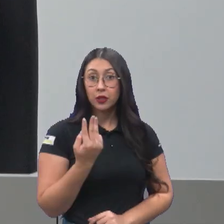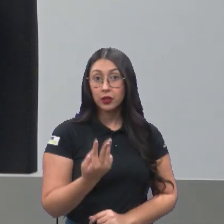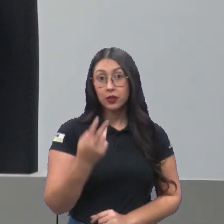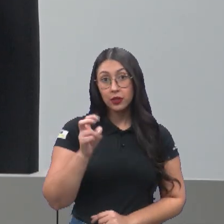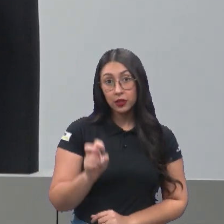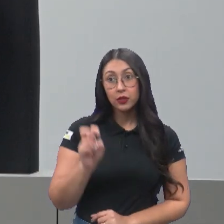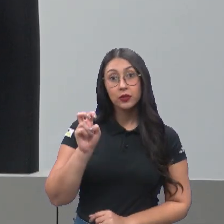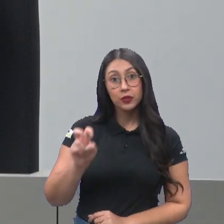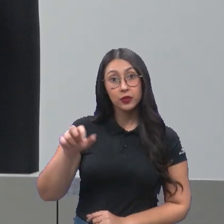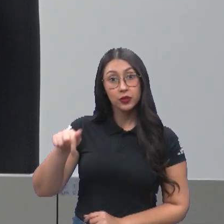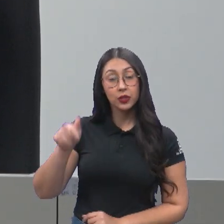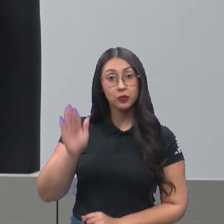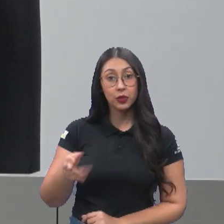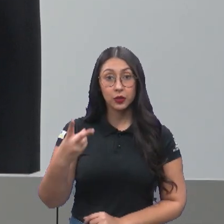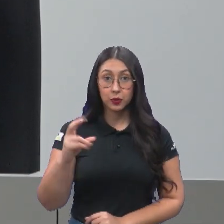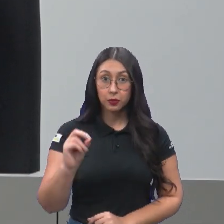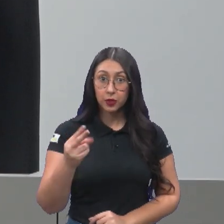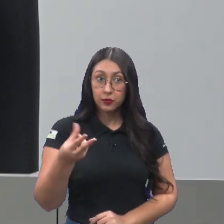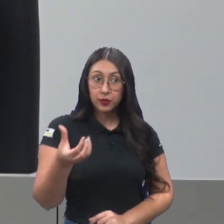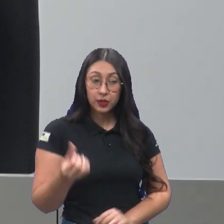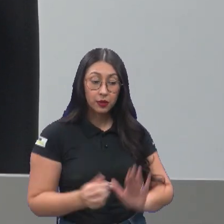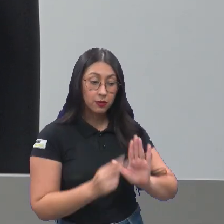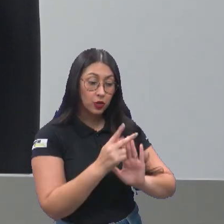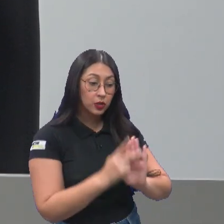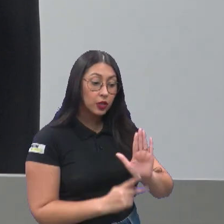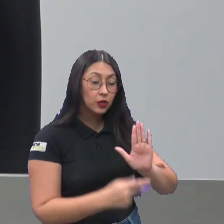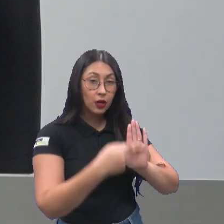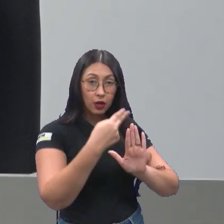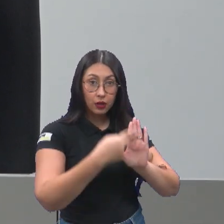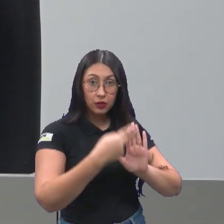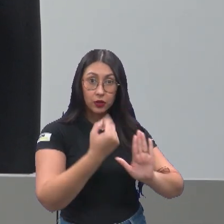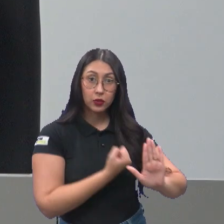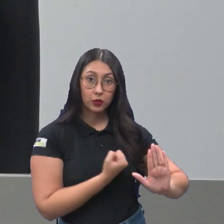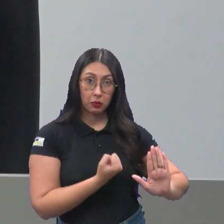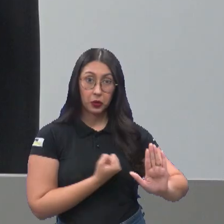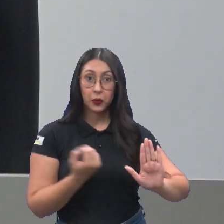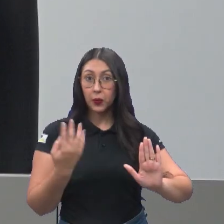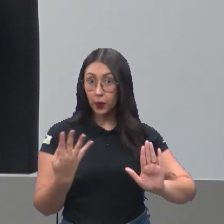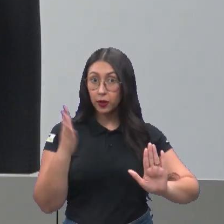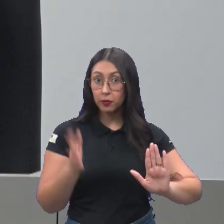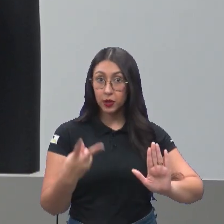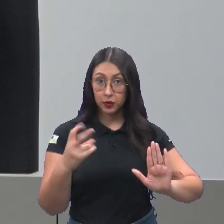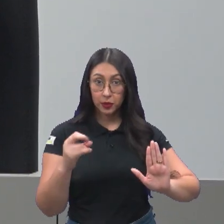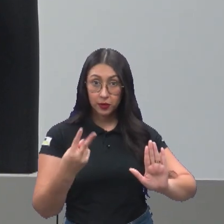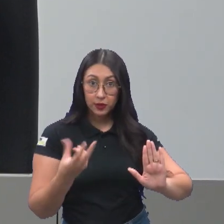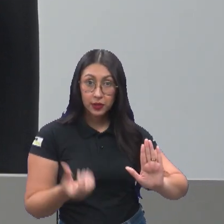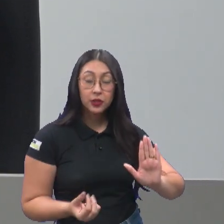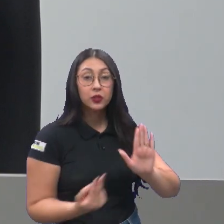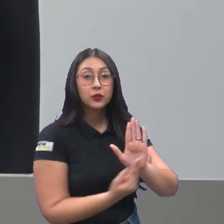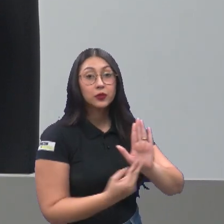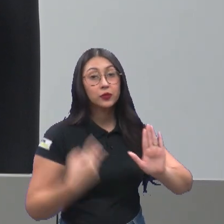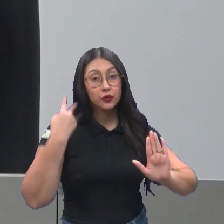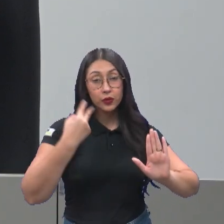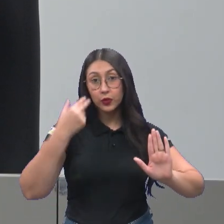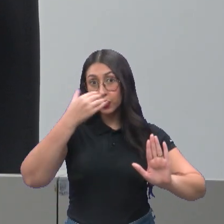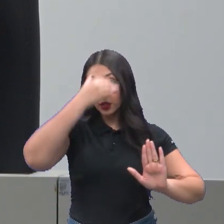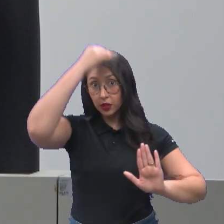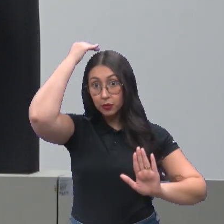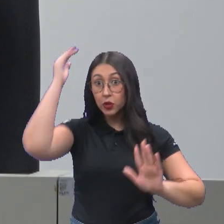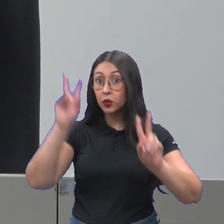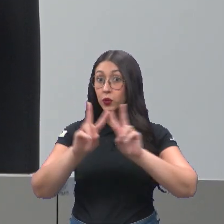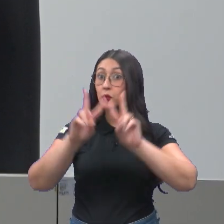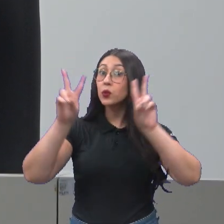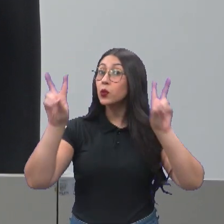3557/2026, projeto de resolução número 4/2026, autoria vereador Carlos Abranches. Dispõe sobre